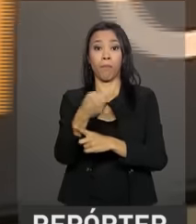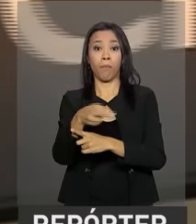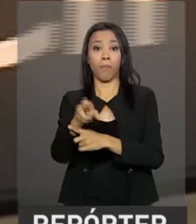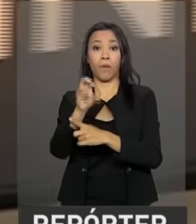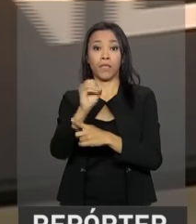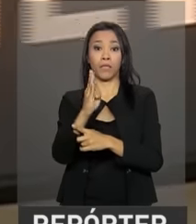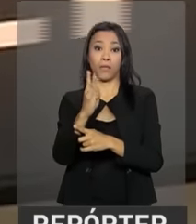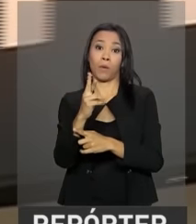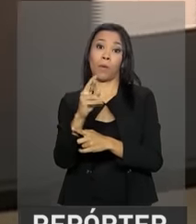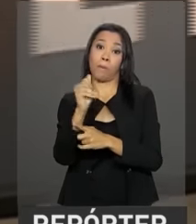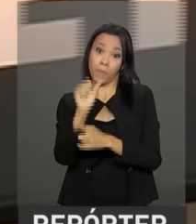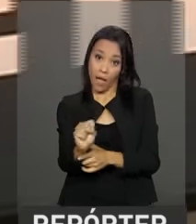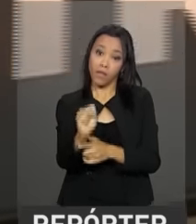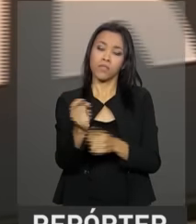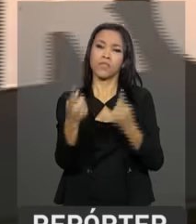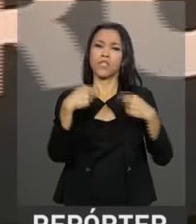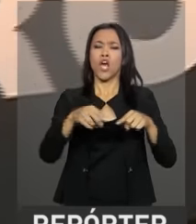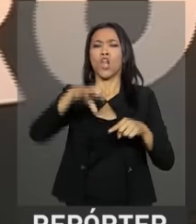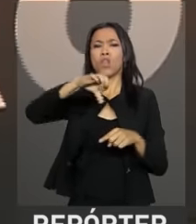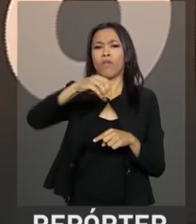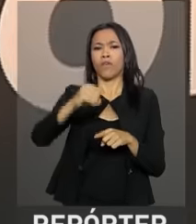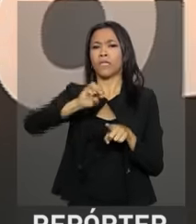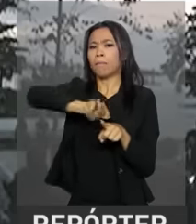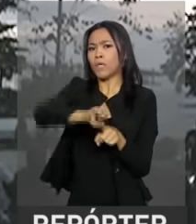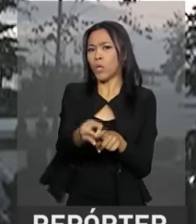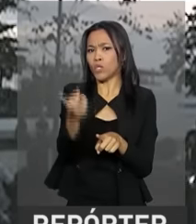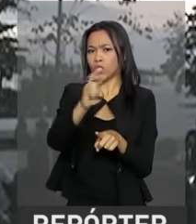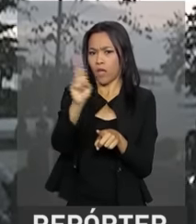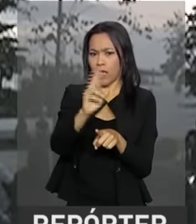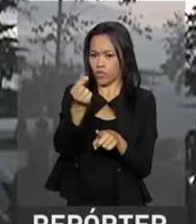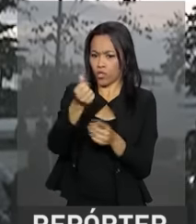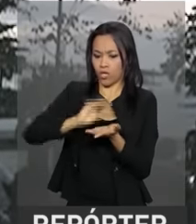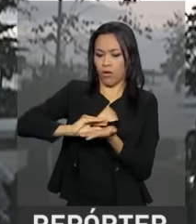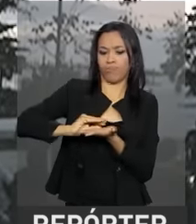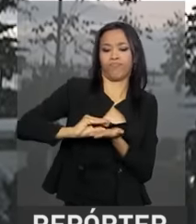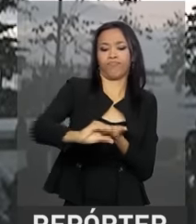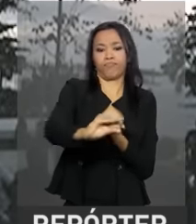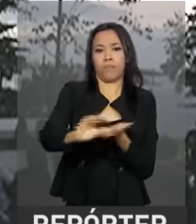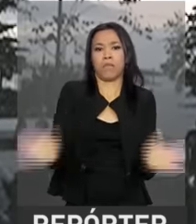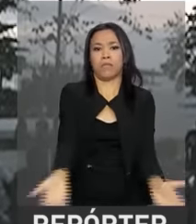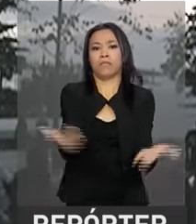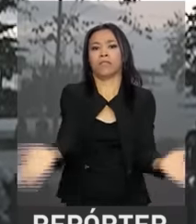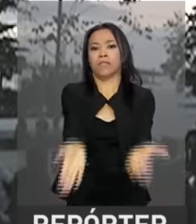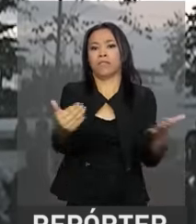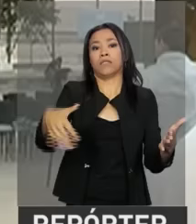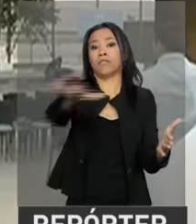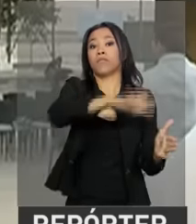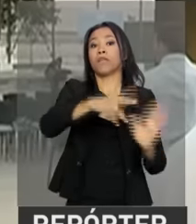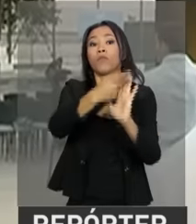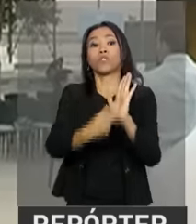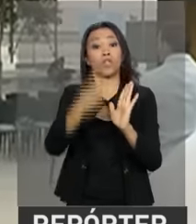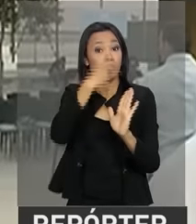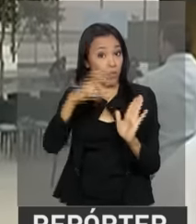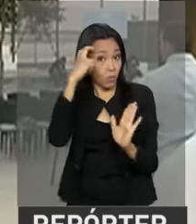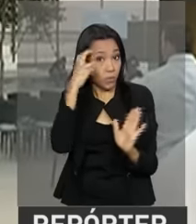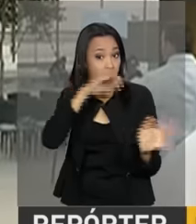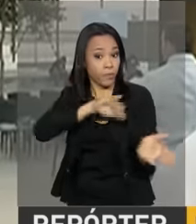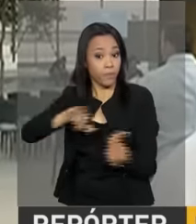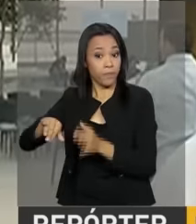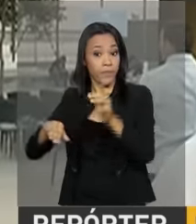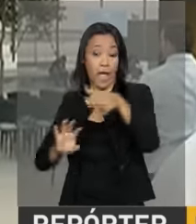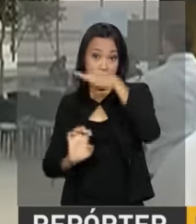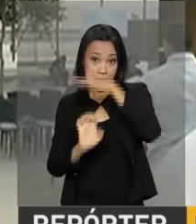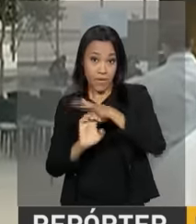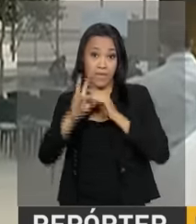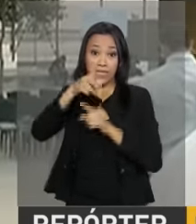só no ano passado R 90 milhões de reais foram investidos pela empresa em projetos culturais a Petrobras é historicamente